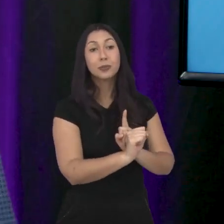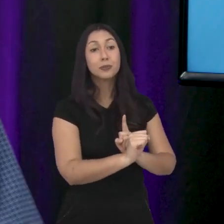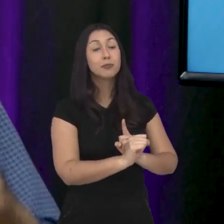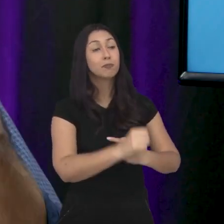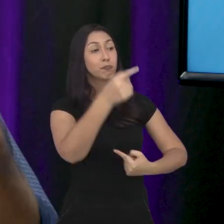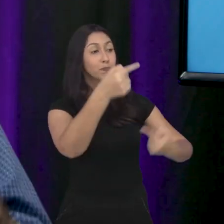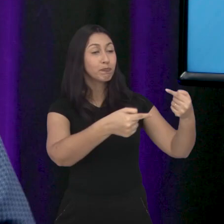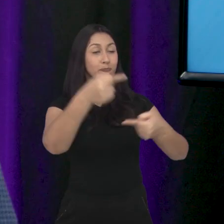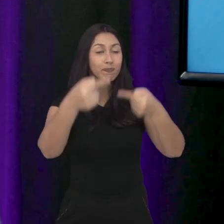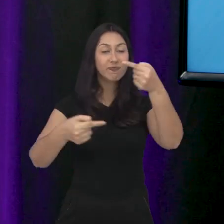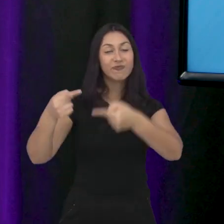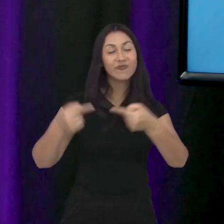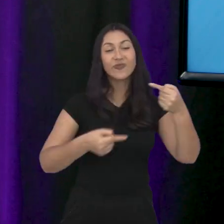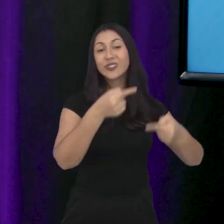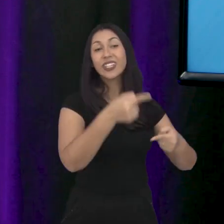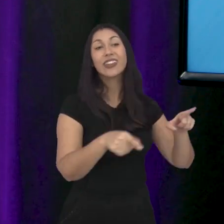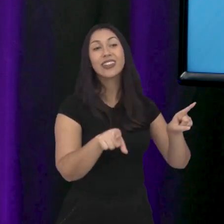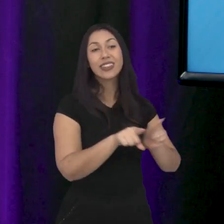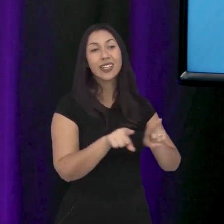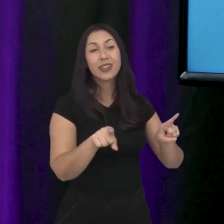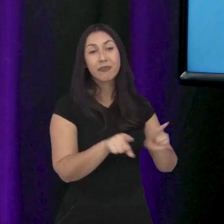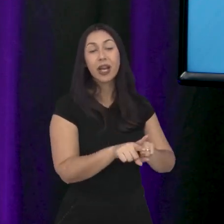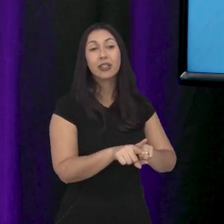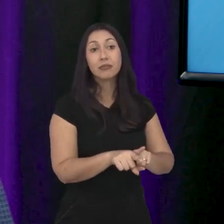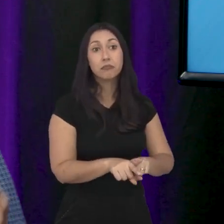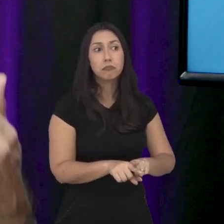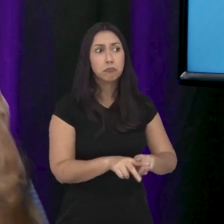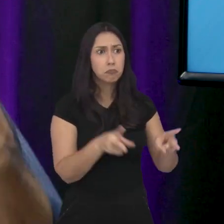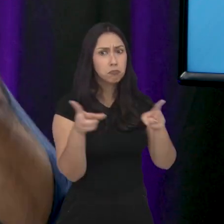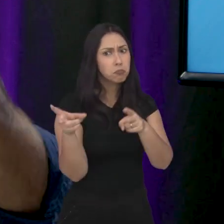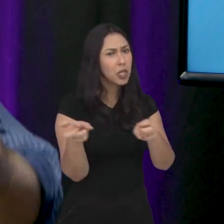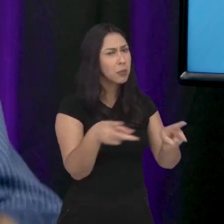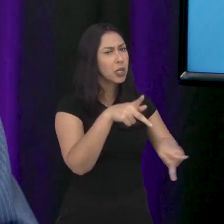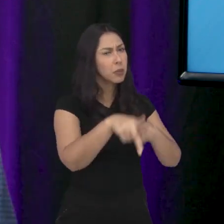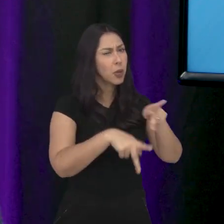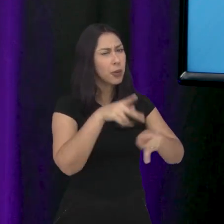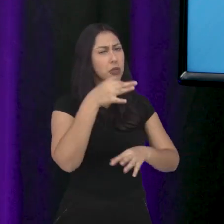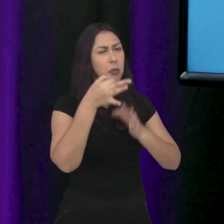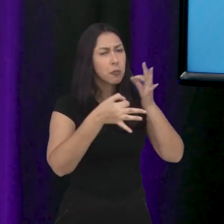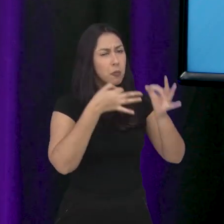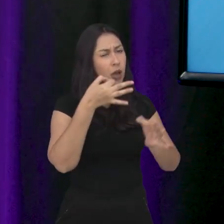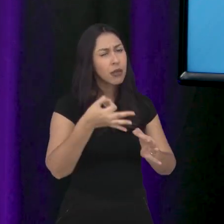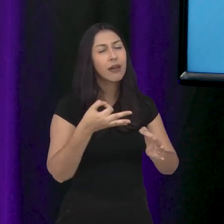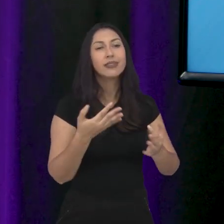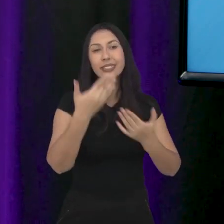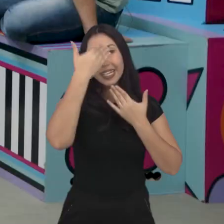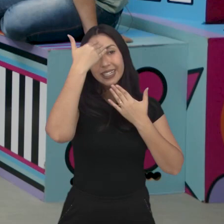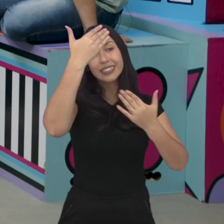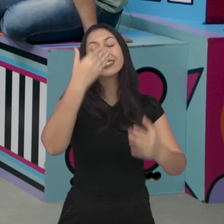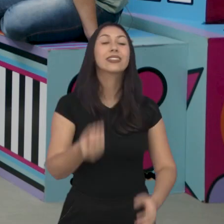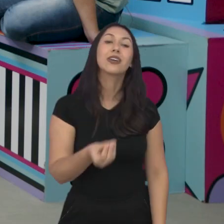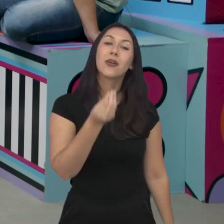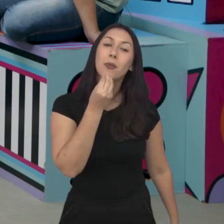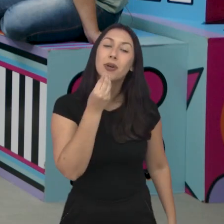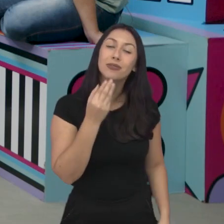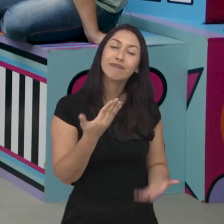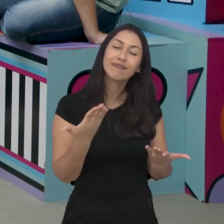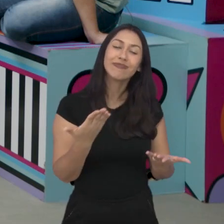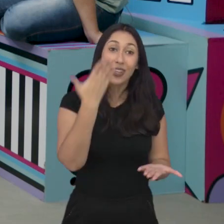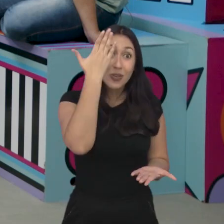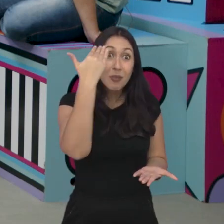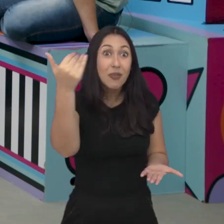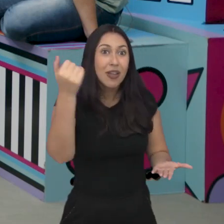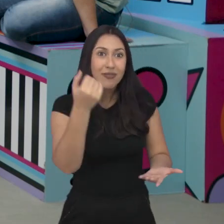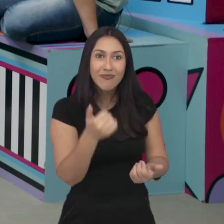civil para essas pautas serem debatidas também, levando a vontade da população para lá. Excelente. Então, agradecer muito a